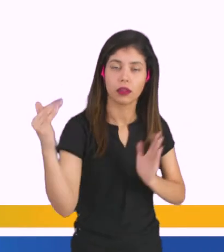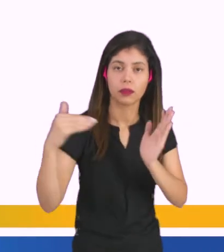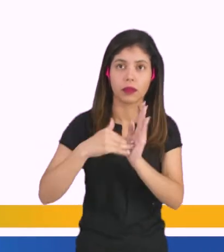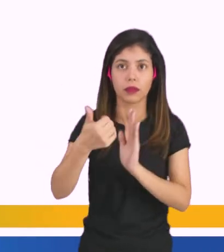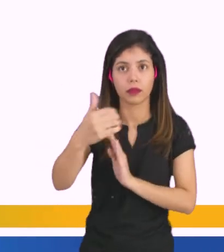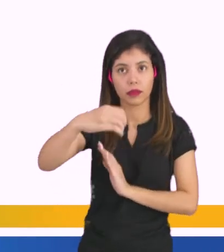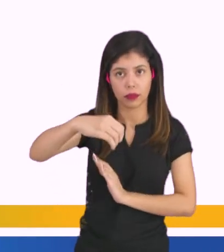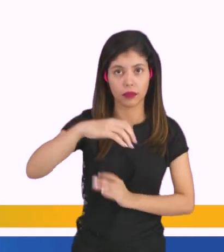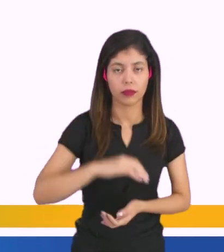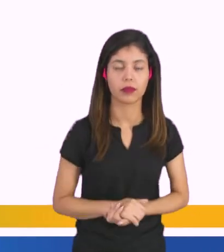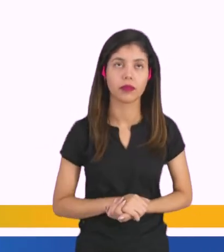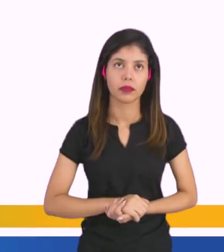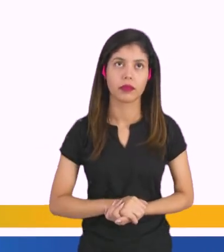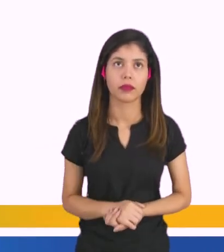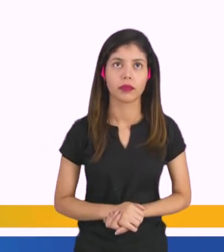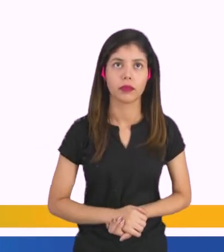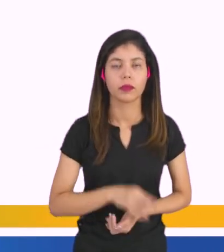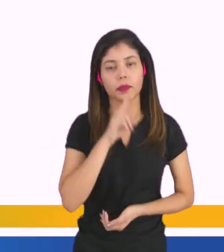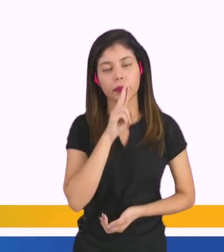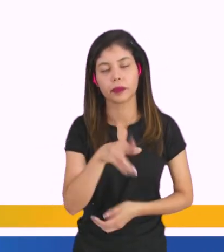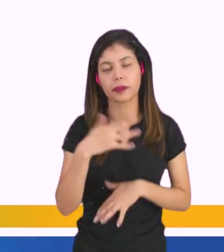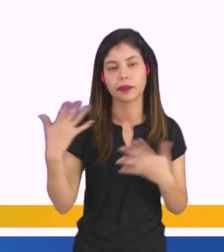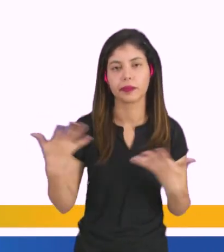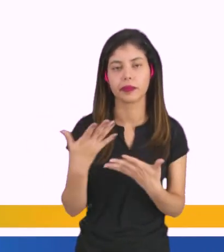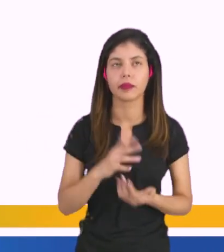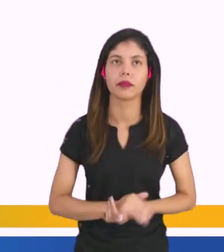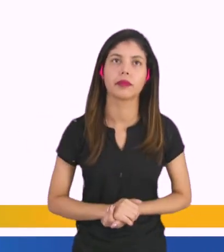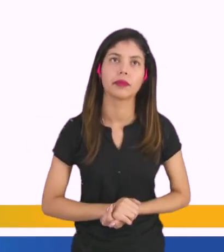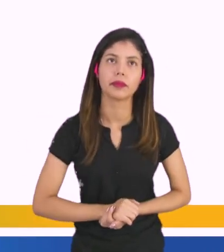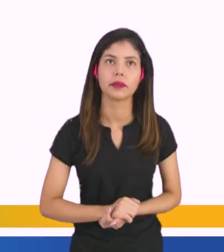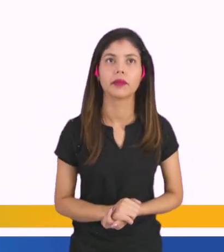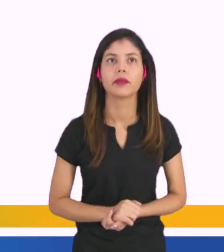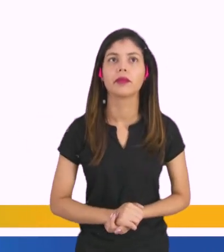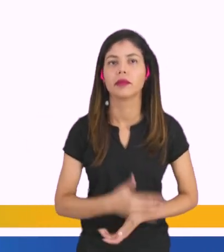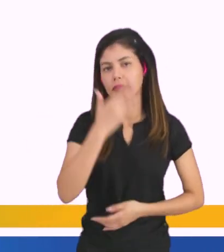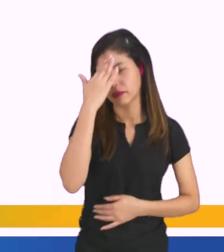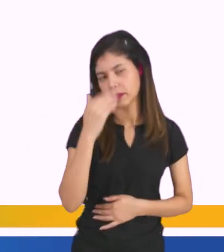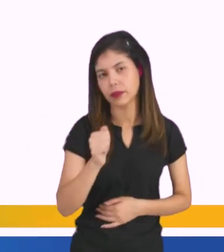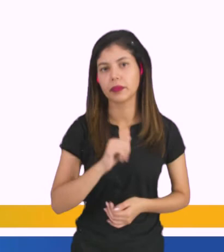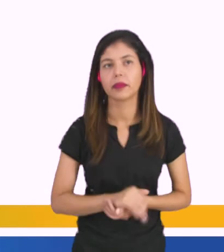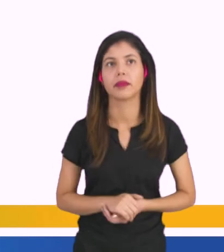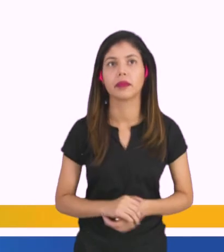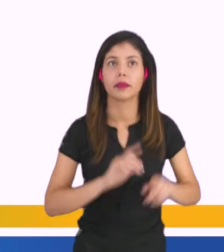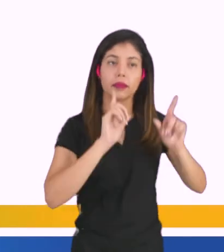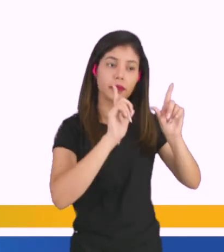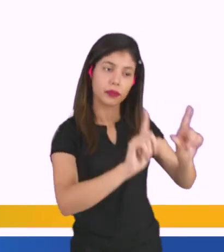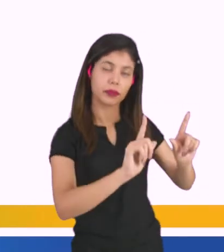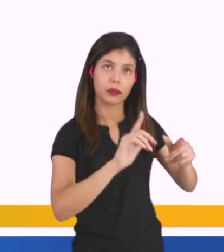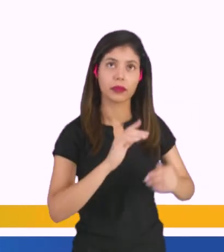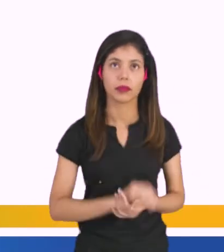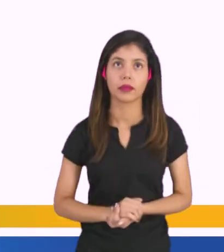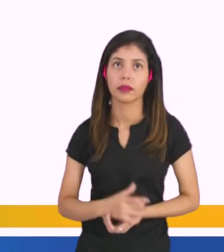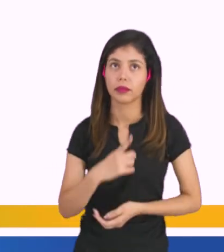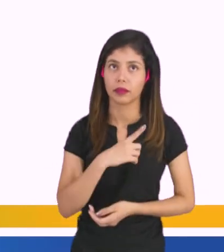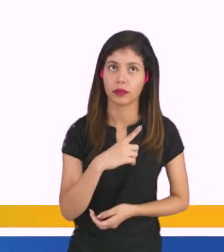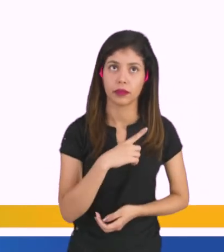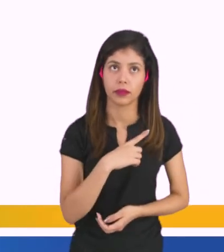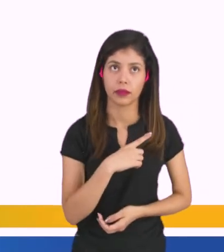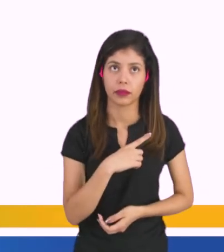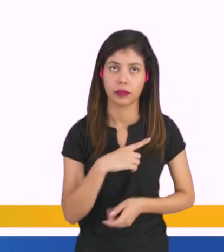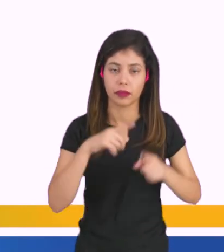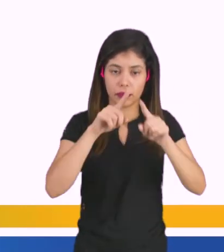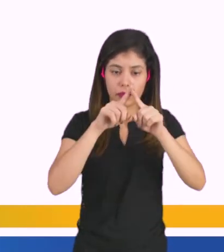0 a 9. Então vamos à resolução. Nós sabemos que a placa ela tem